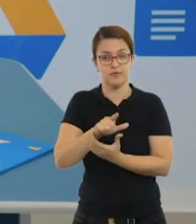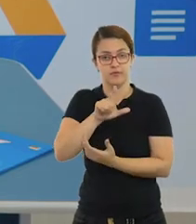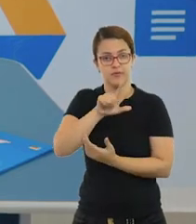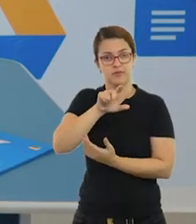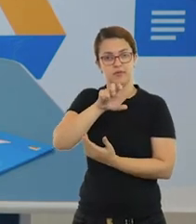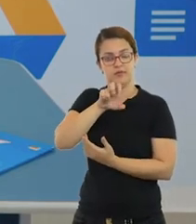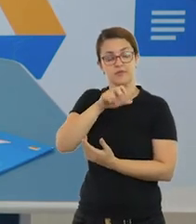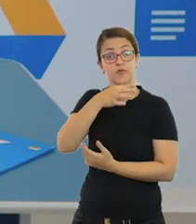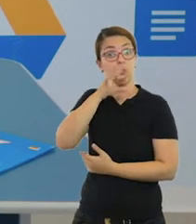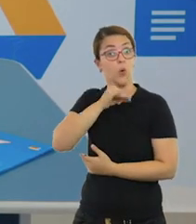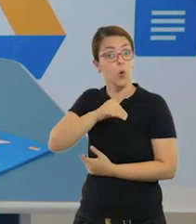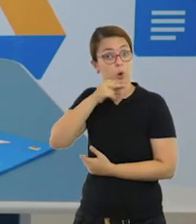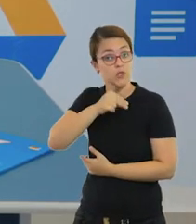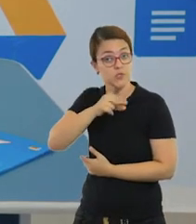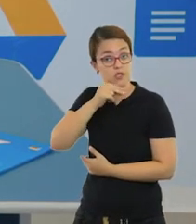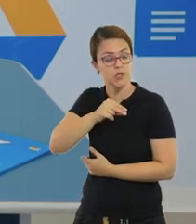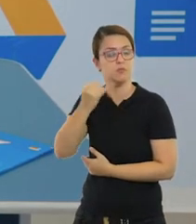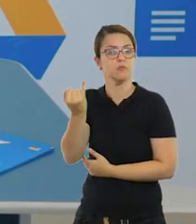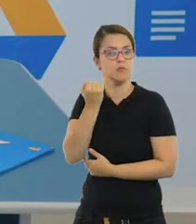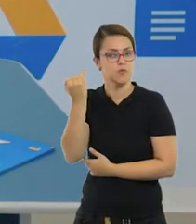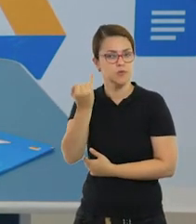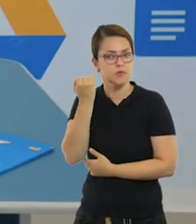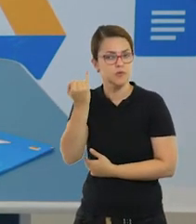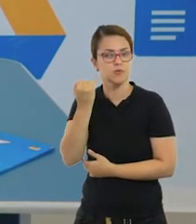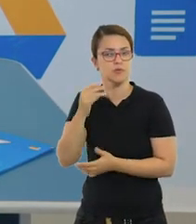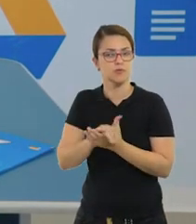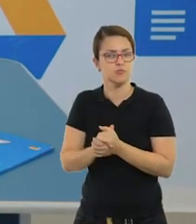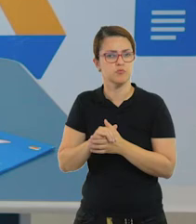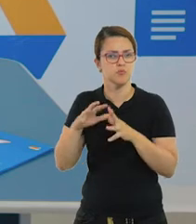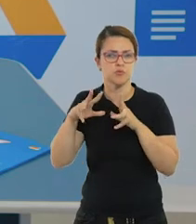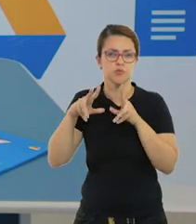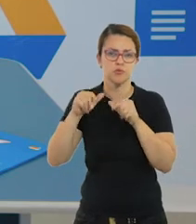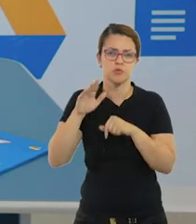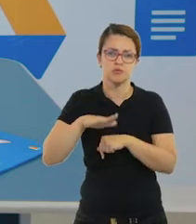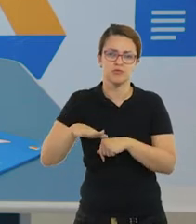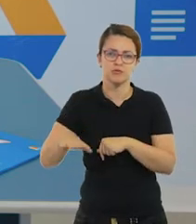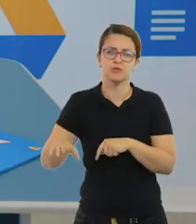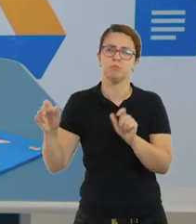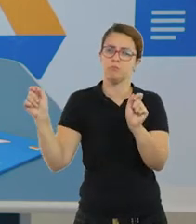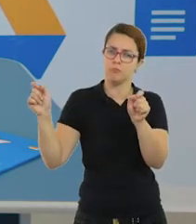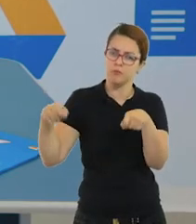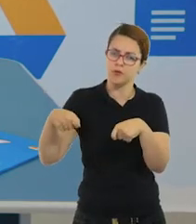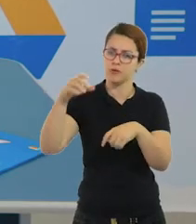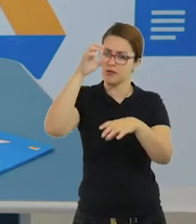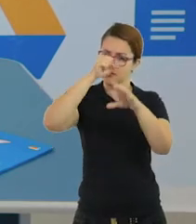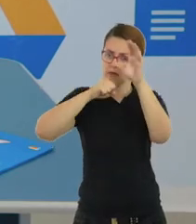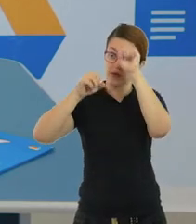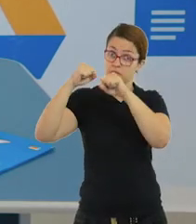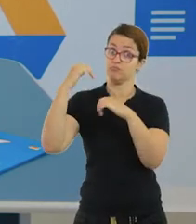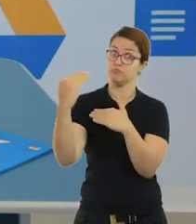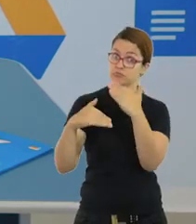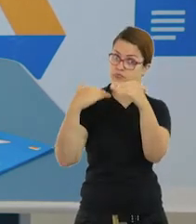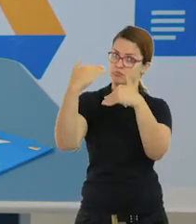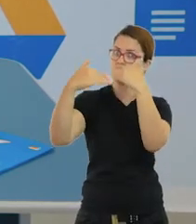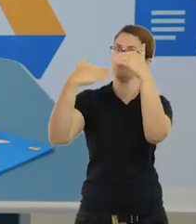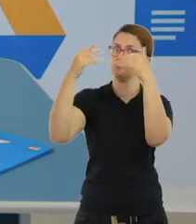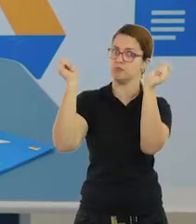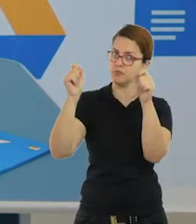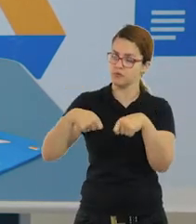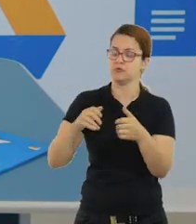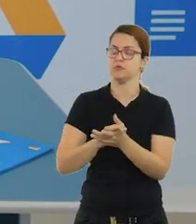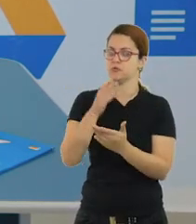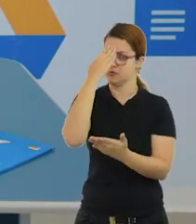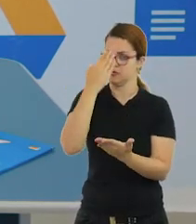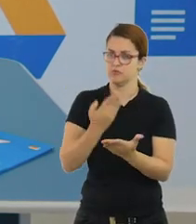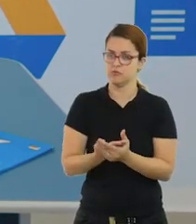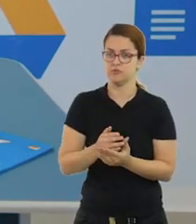Levi Vygotsky, que é muito importante na educação, e que ele diz que todas as crianças podem aprender e se desenvolver. E é isso que